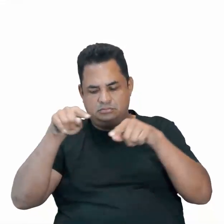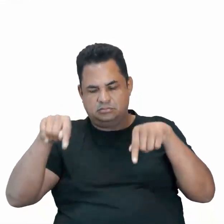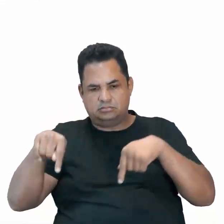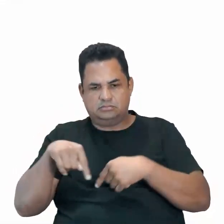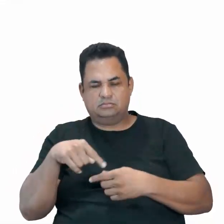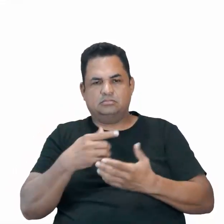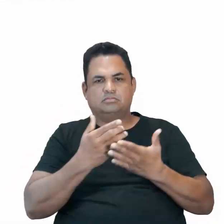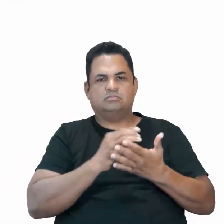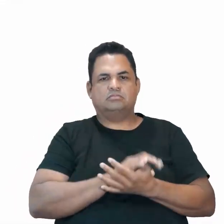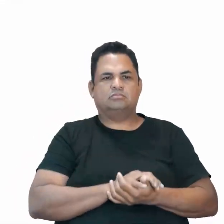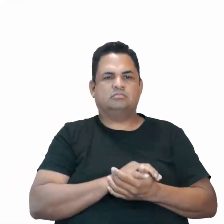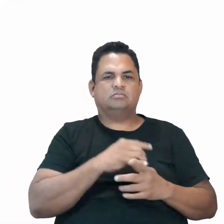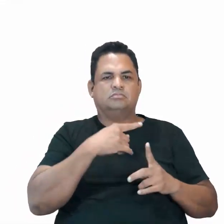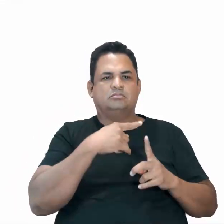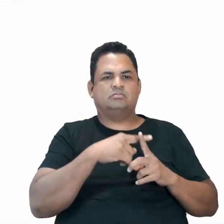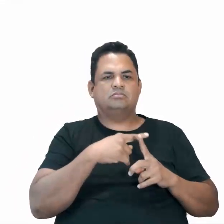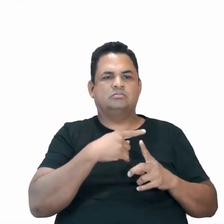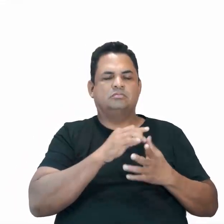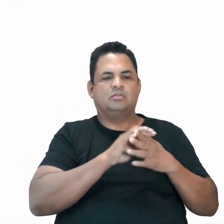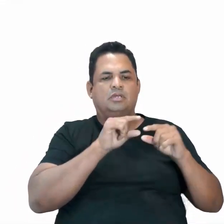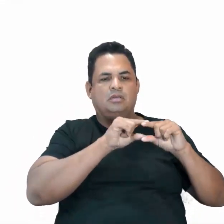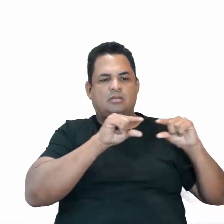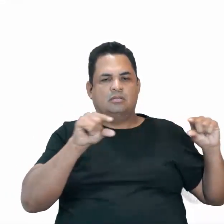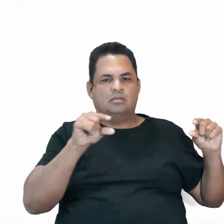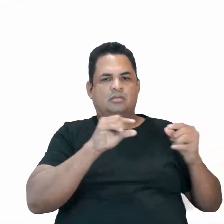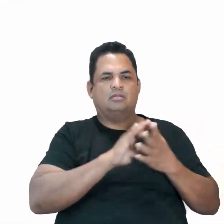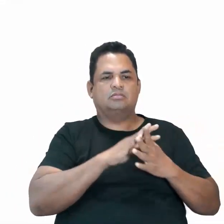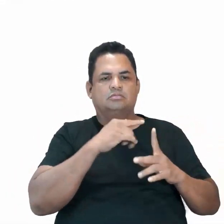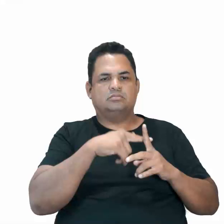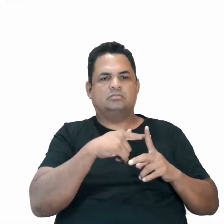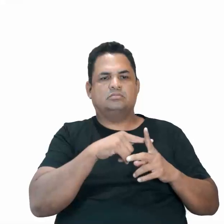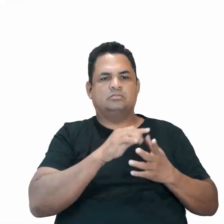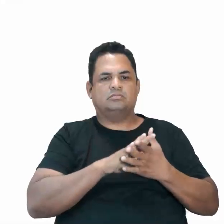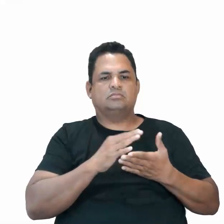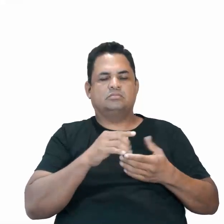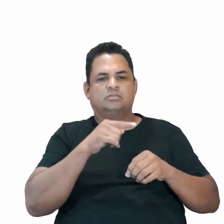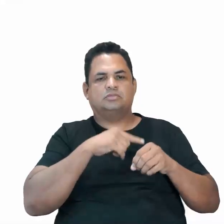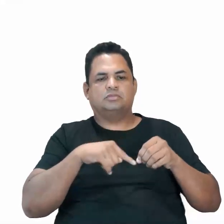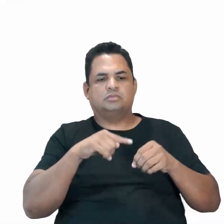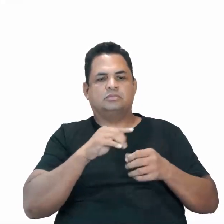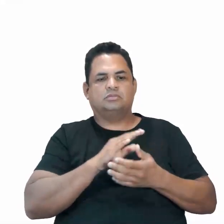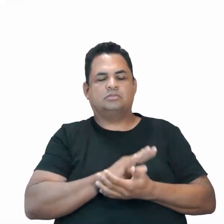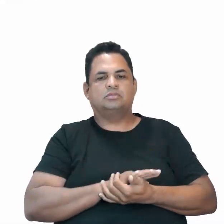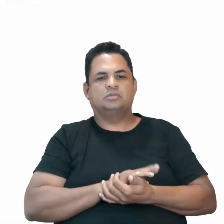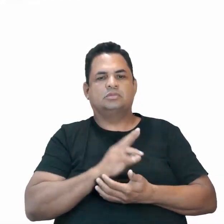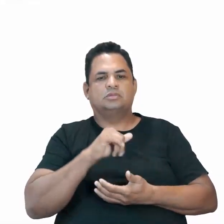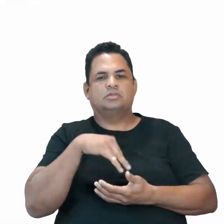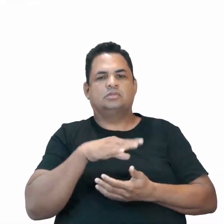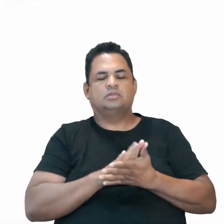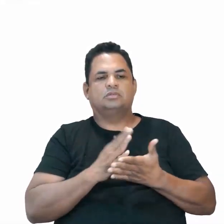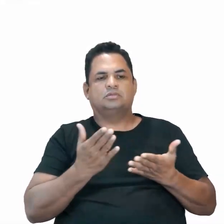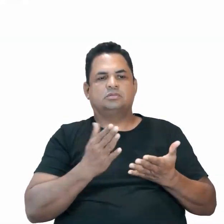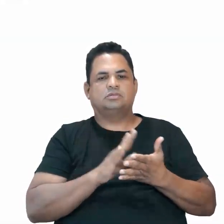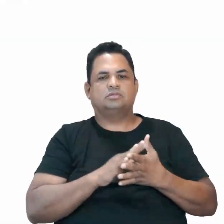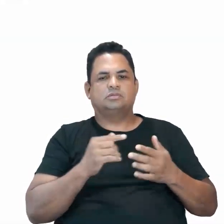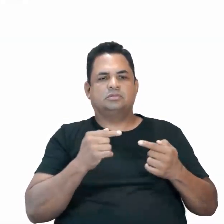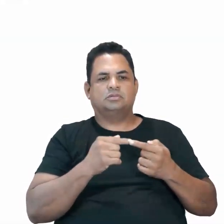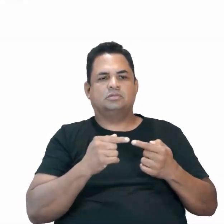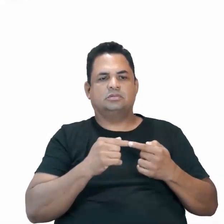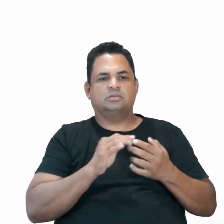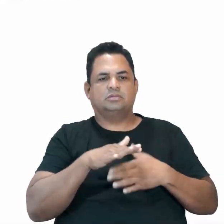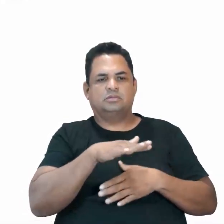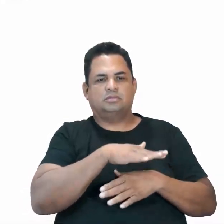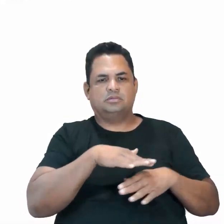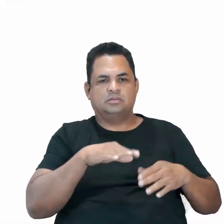carregada positivamente é aproximada de uma esfera neutra, olha aí, aproxima, que está conectada ao solo através de um